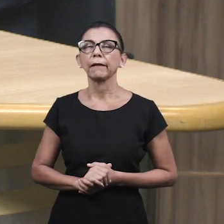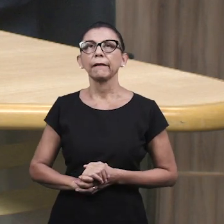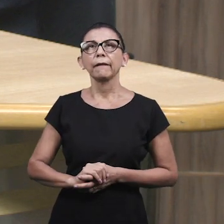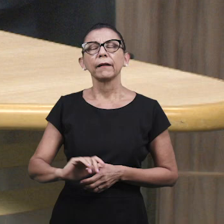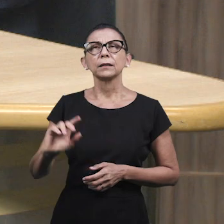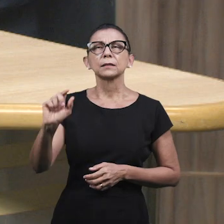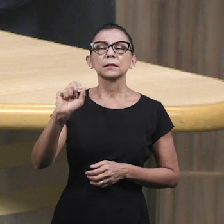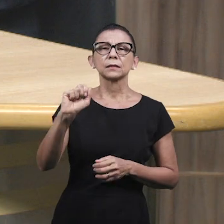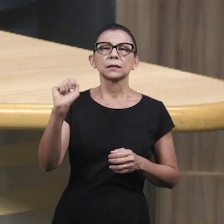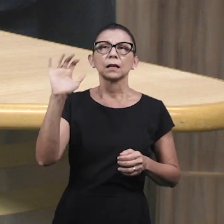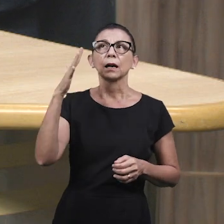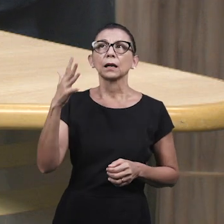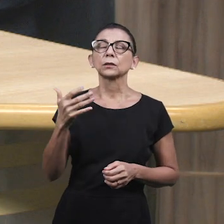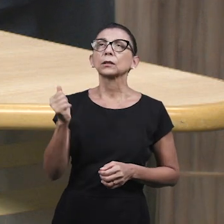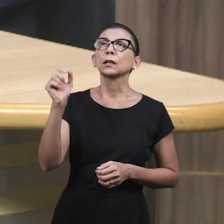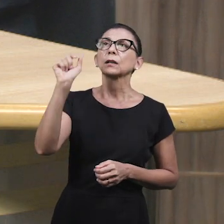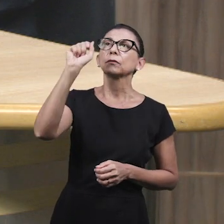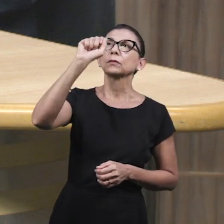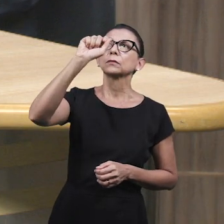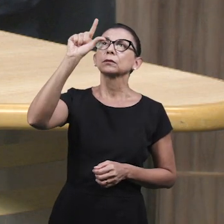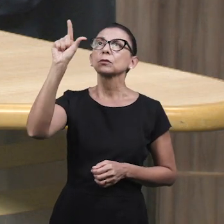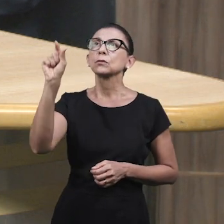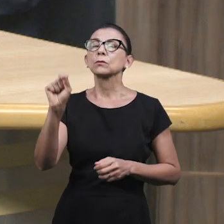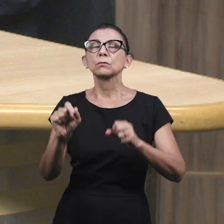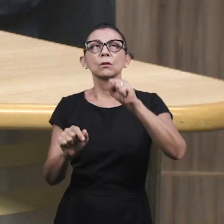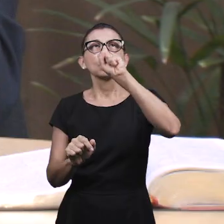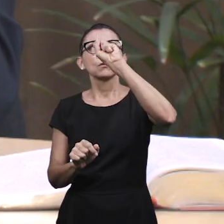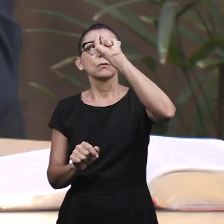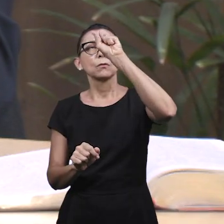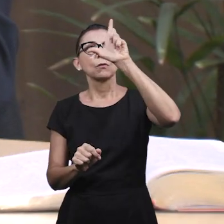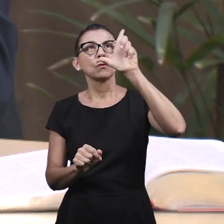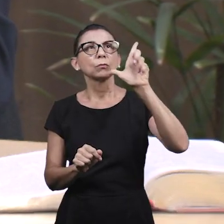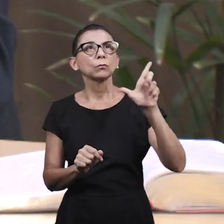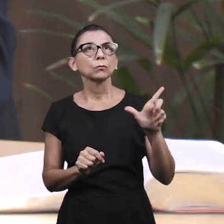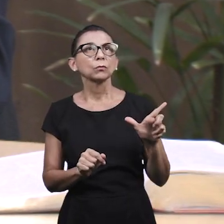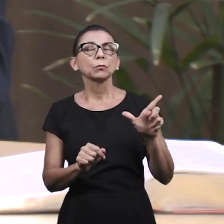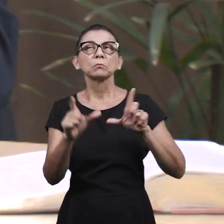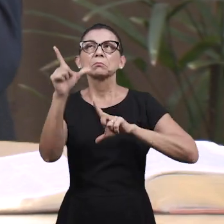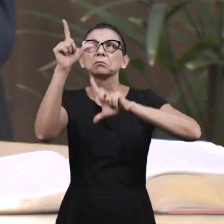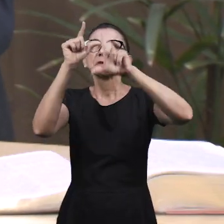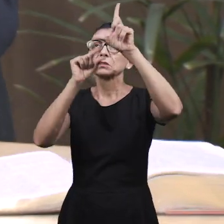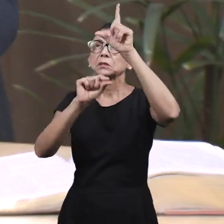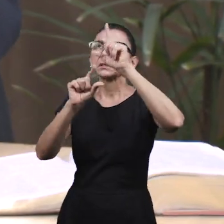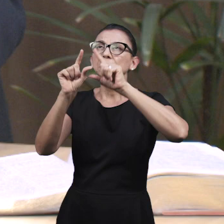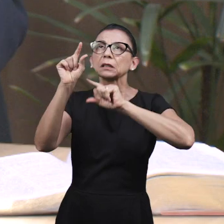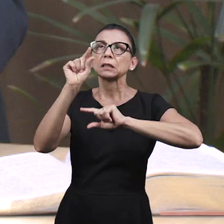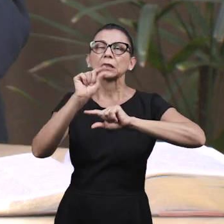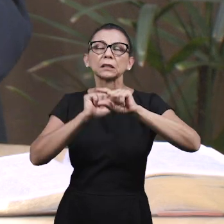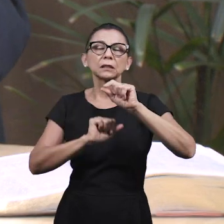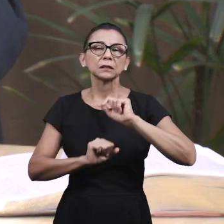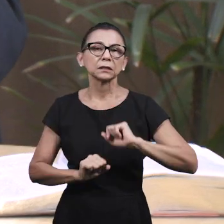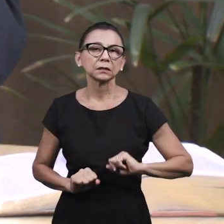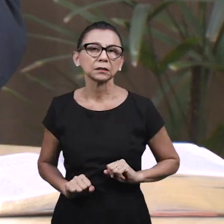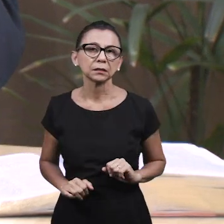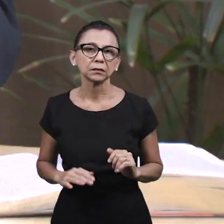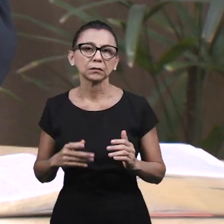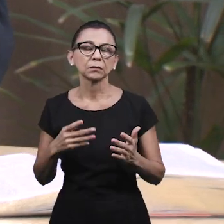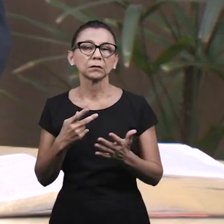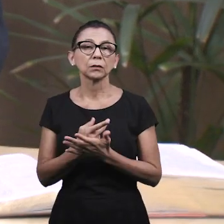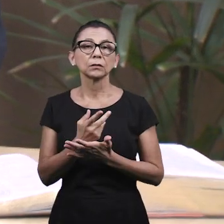tinha a deusa do amor, aquela coisa toda. O que o paganismo fez com o cristianismo? Trouxe os vultos do